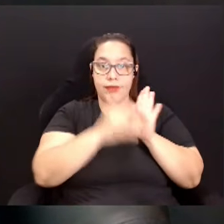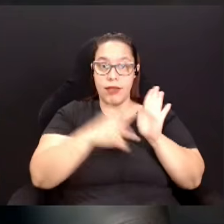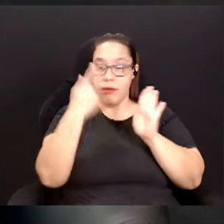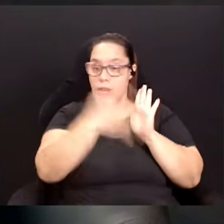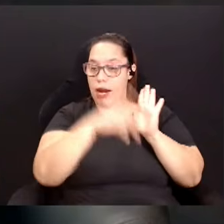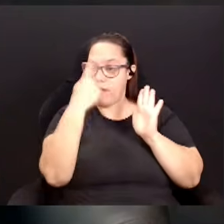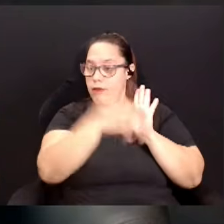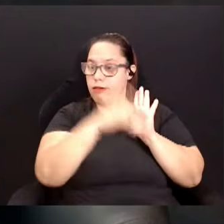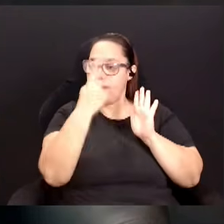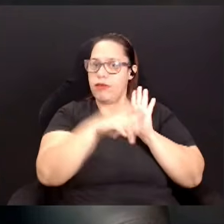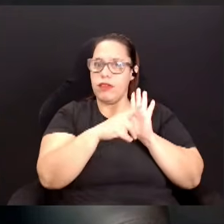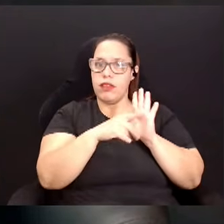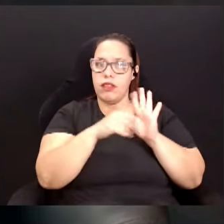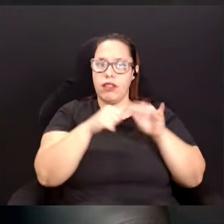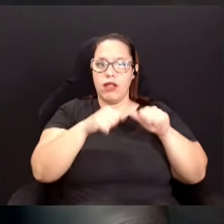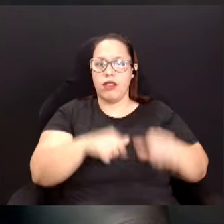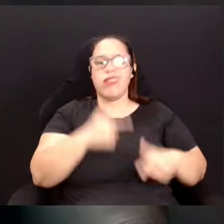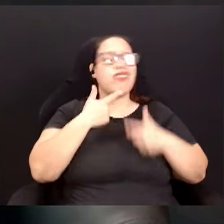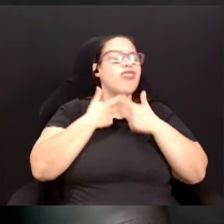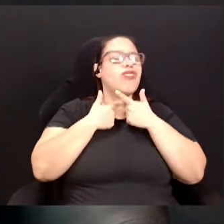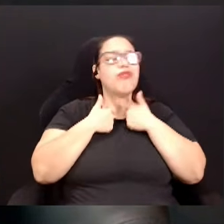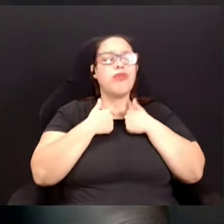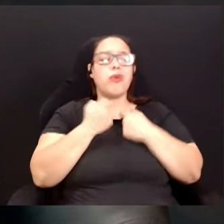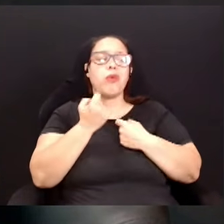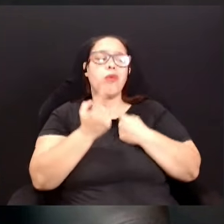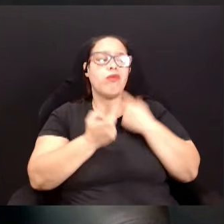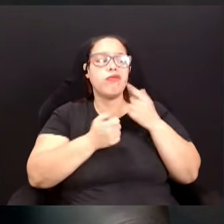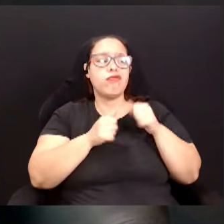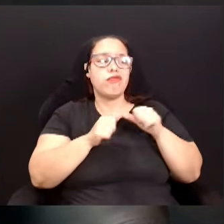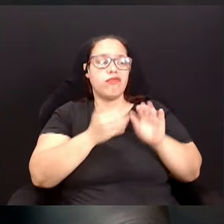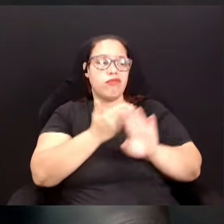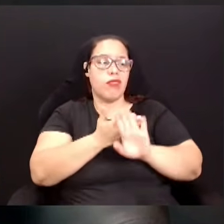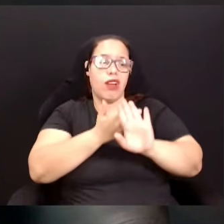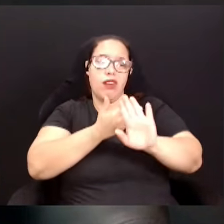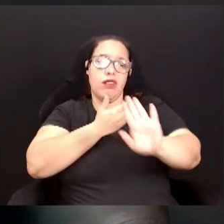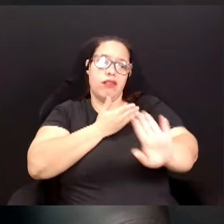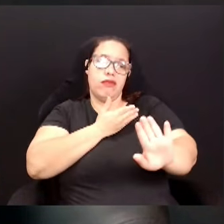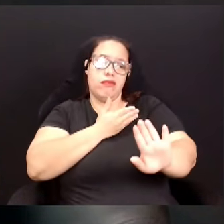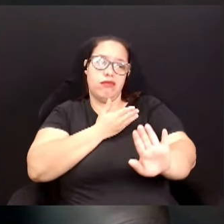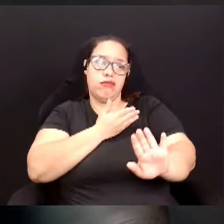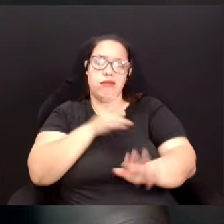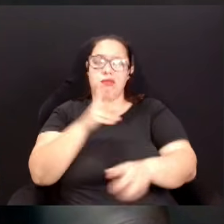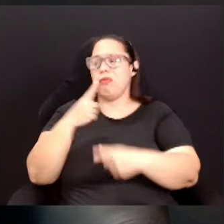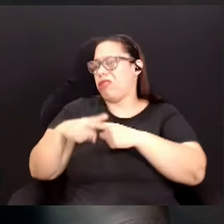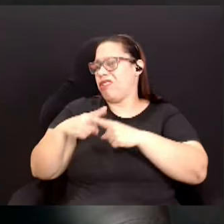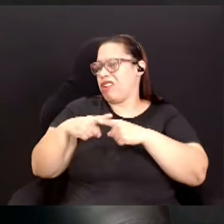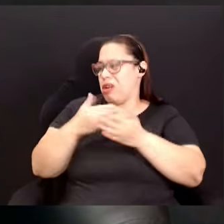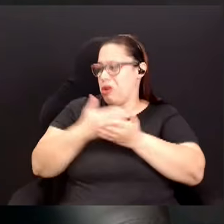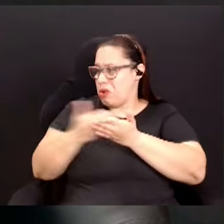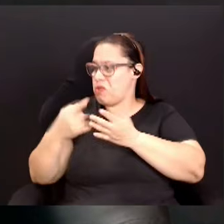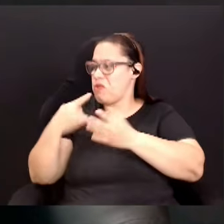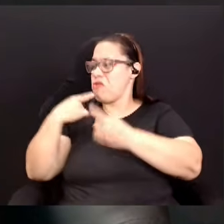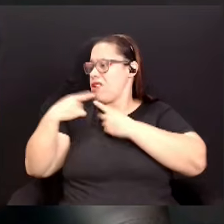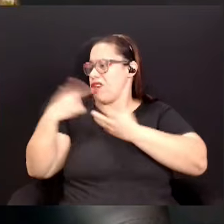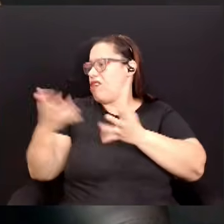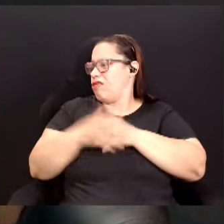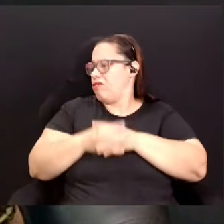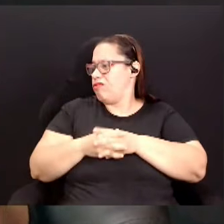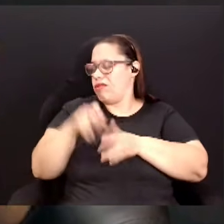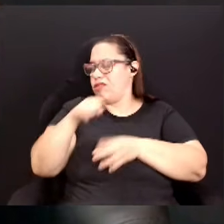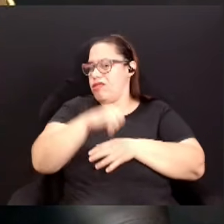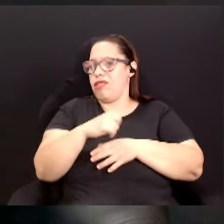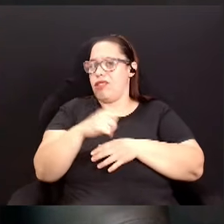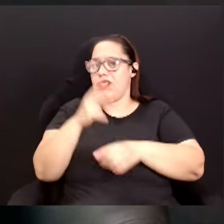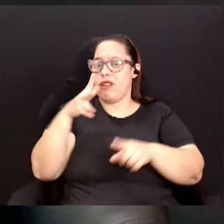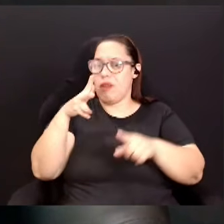de ter vontade. Aos poucos você vai se distanciando. Por que que eu vou começar um diálogo se a pessoa vai me interromper, se a